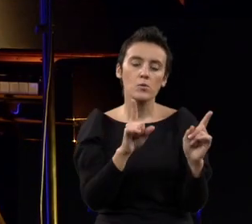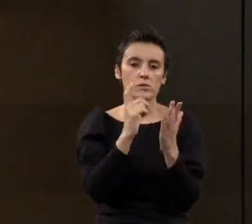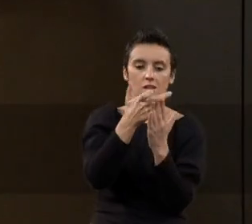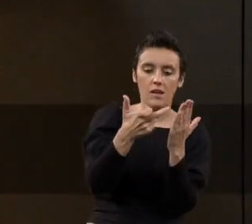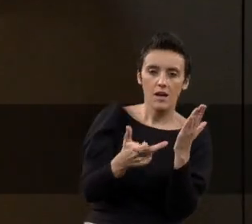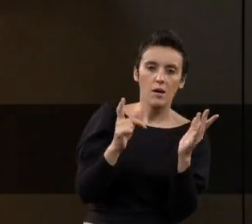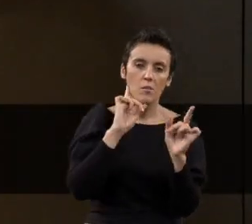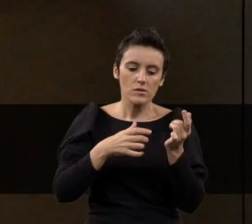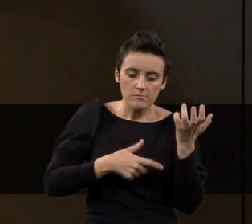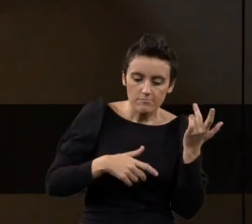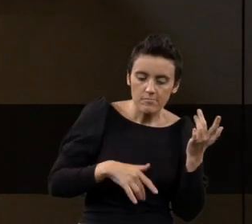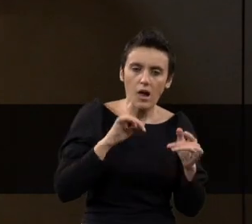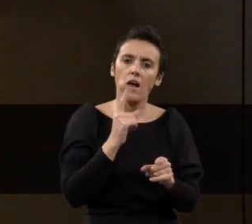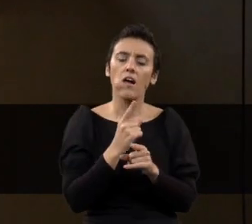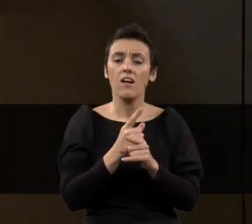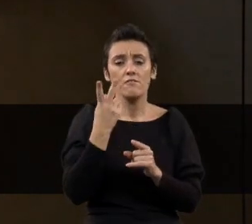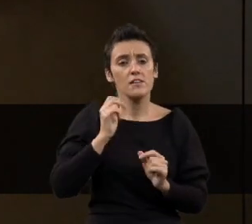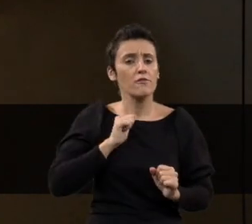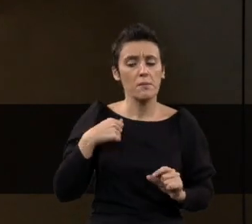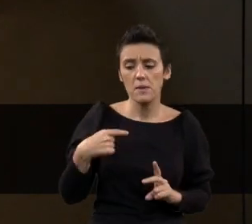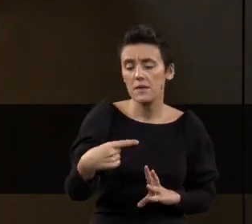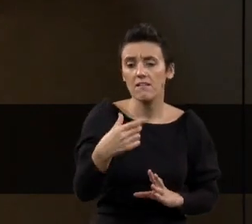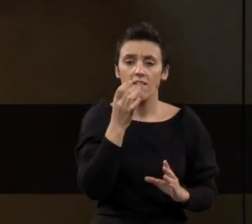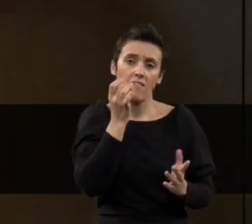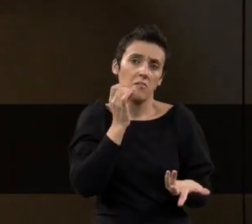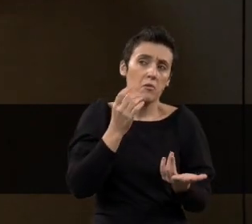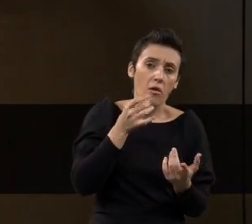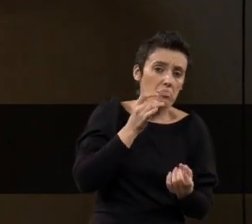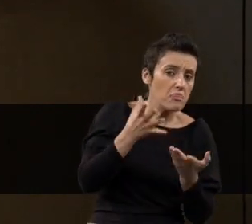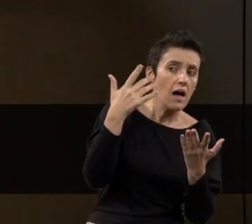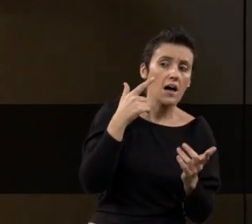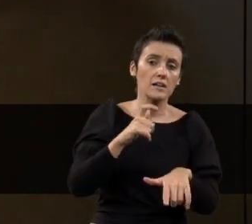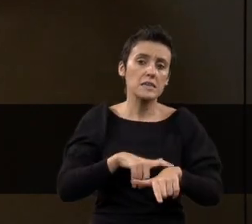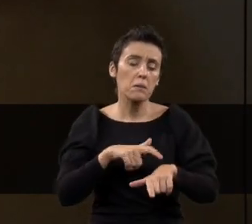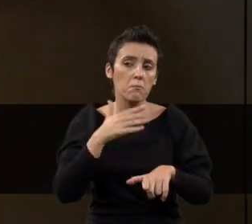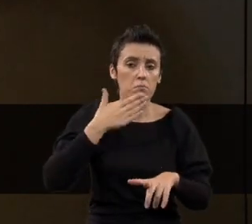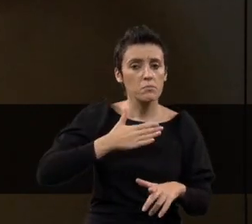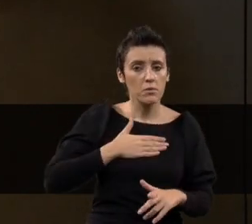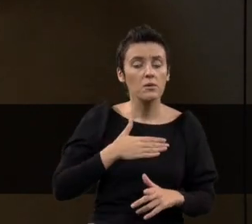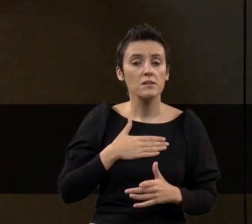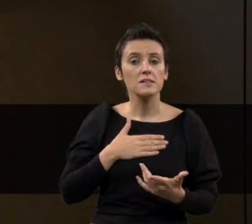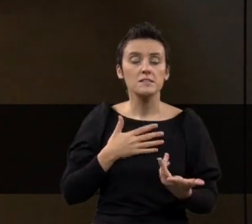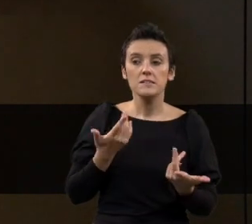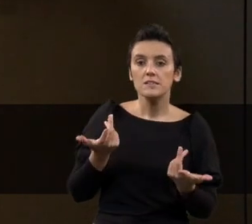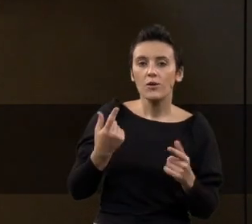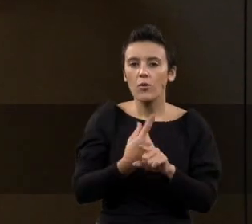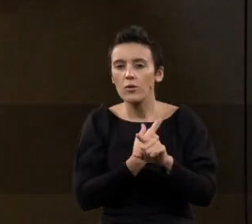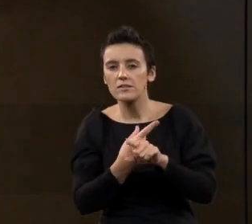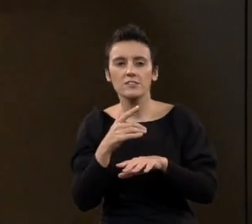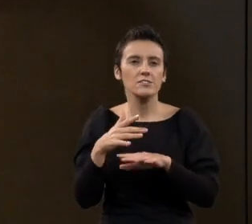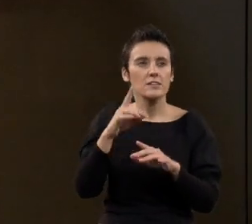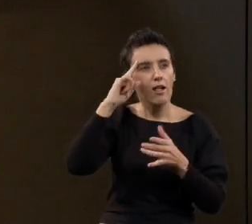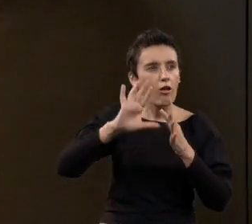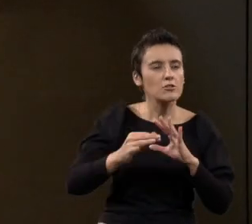praticar, a manter a minha rotina e deixar que o tempo depois naturalmente acabe por me dar respostas sobre as coisas que fazem